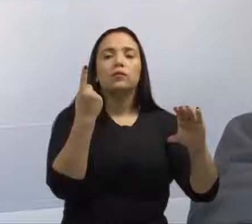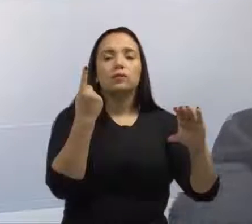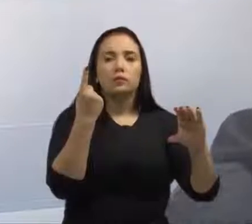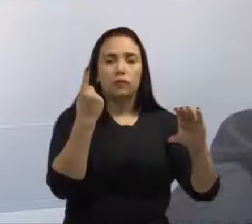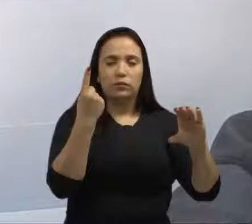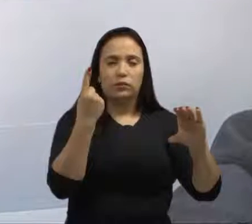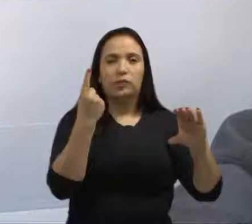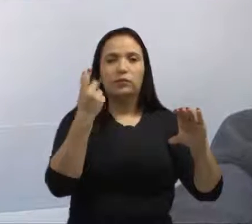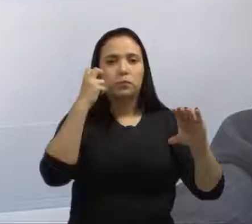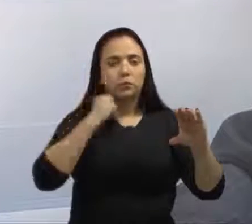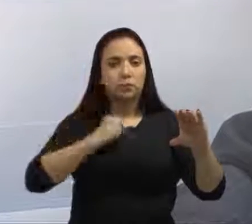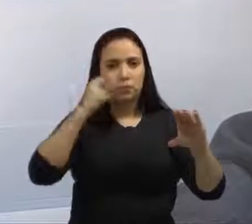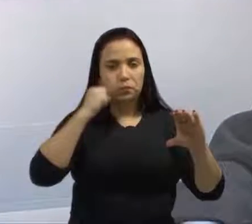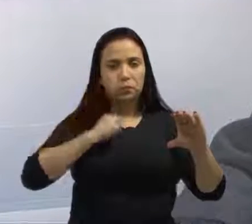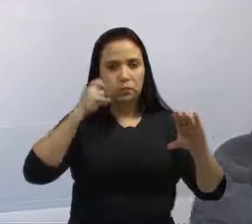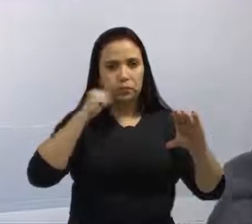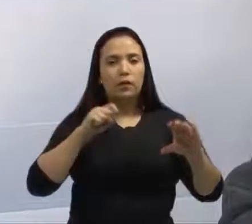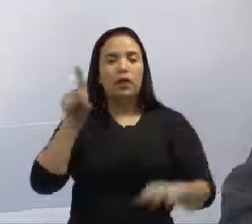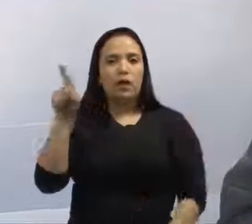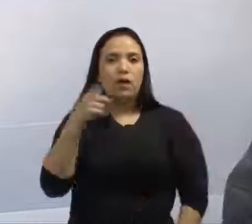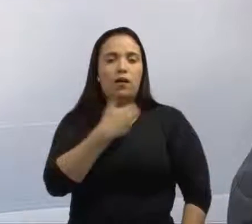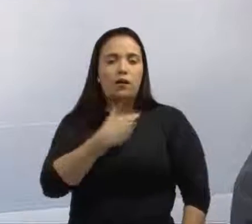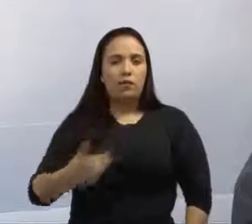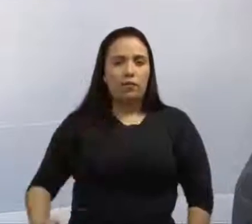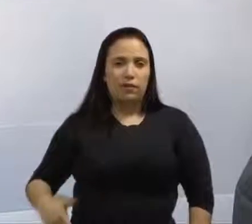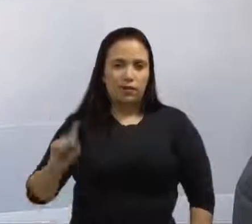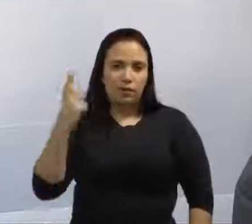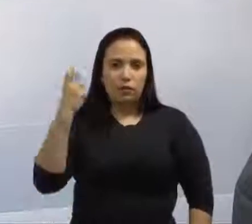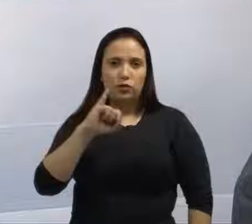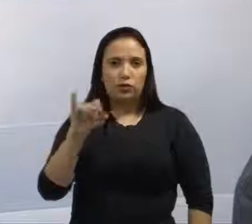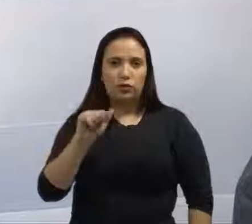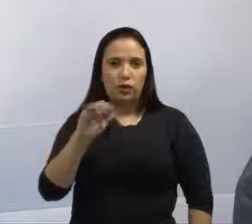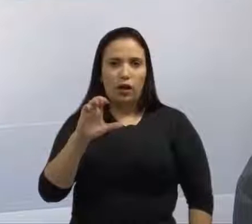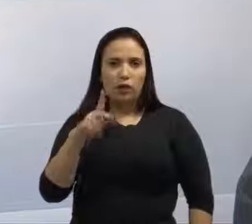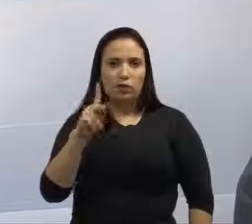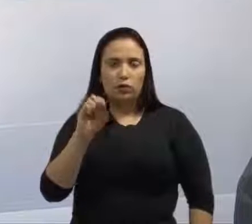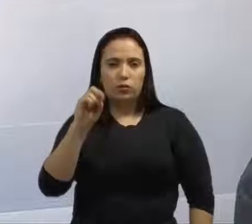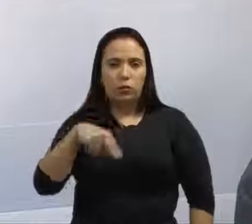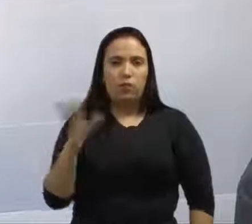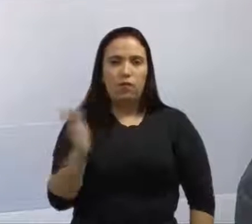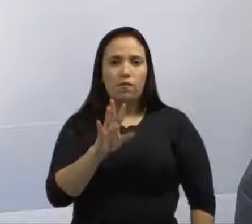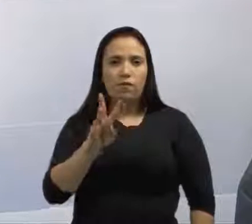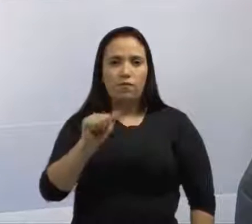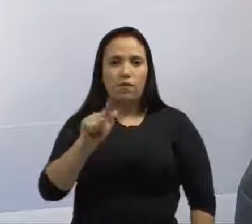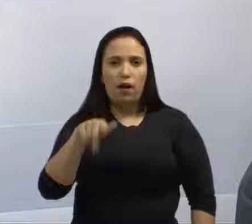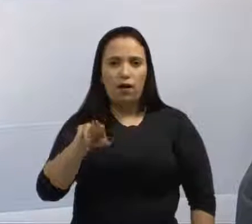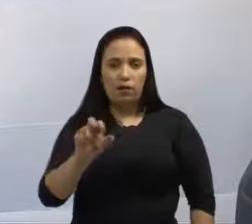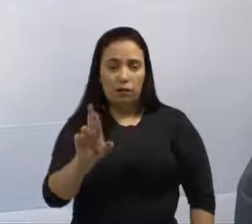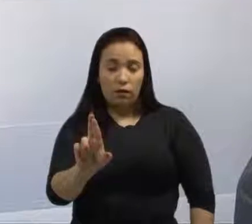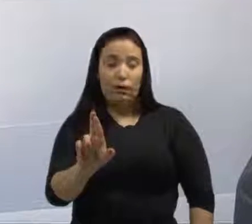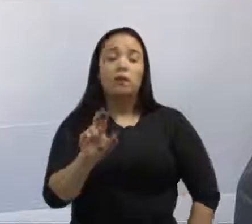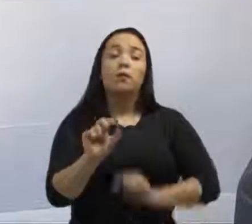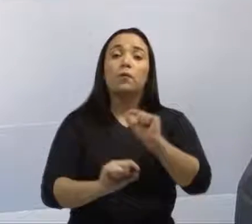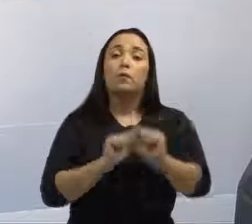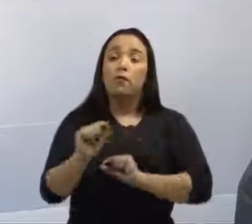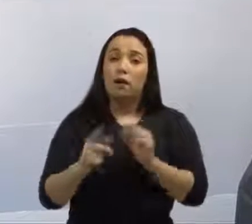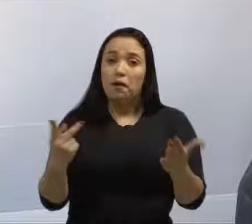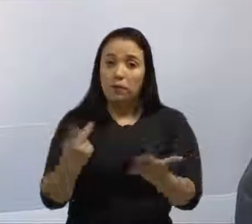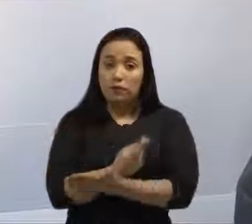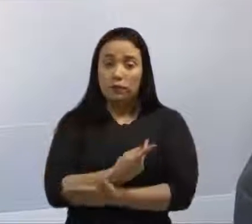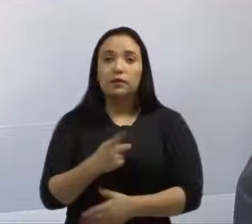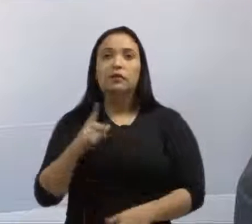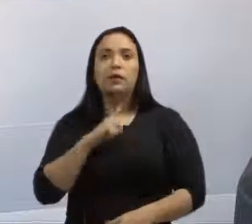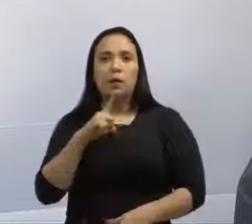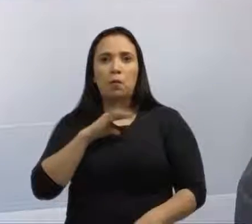foram diretamente para o grupo do governador, na época, Jacques Wagner, para sua campanha. O que